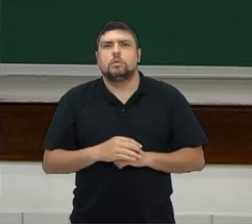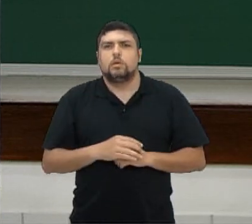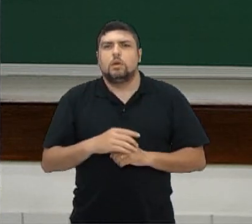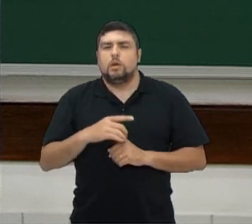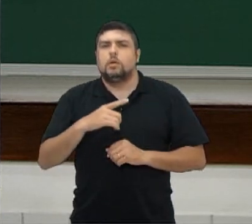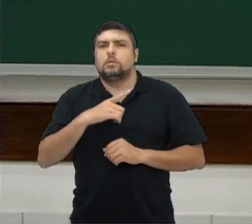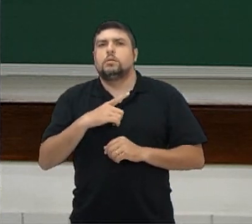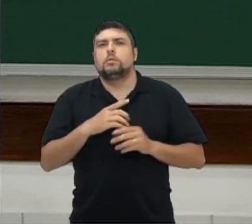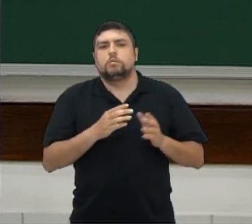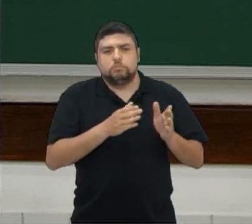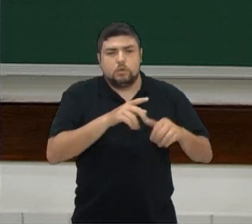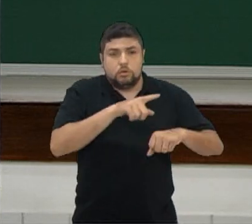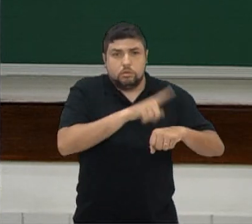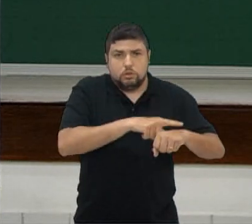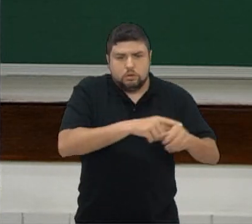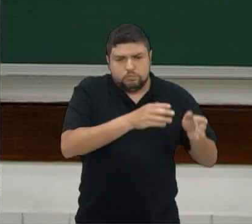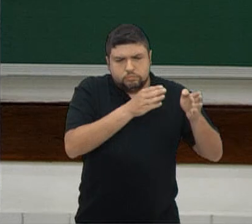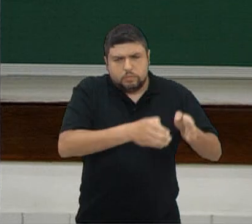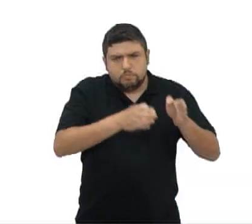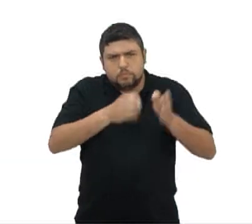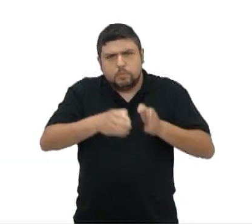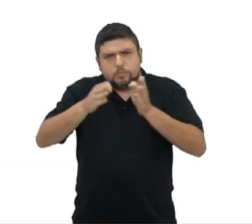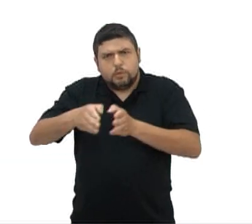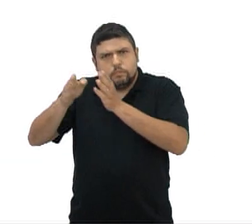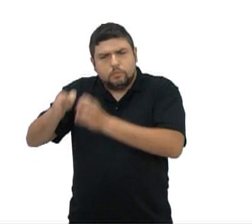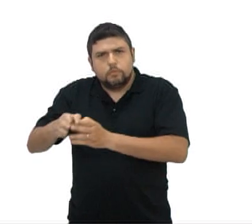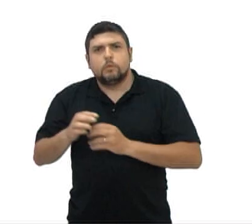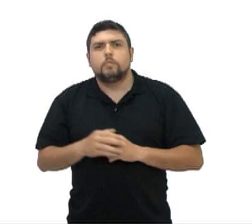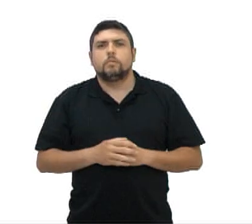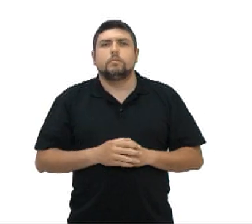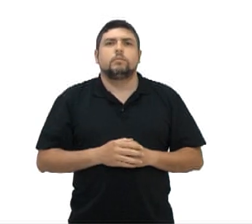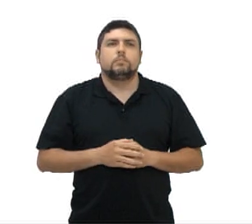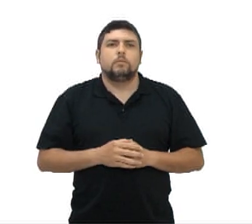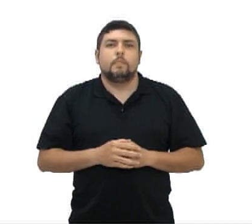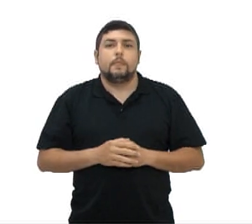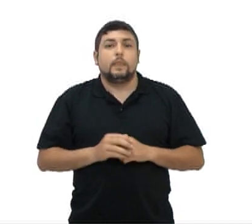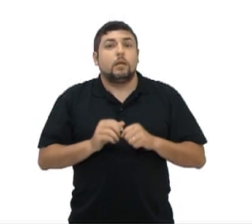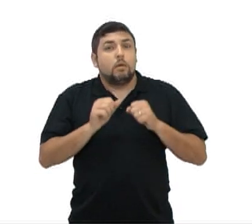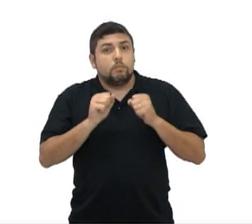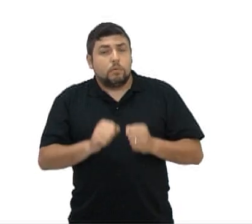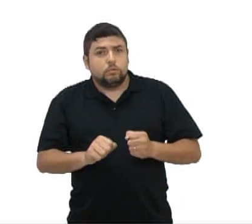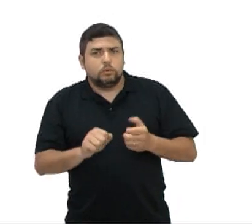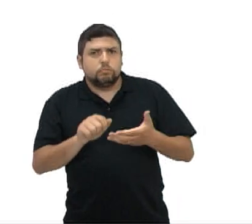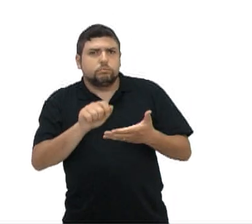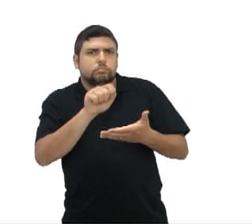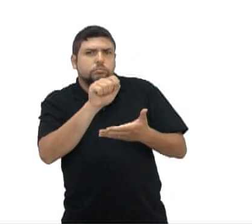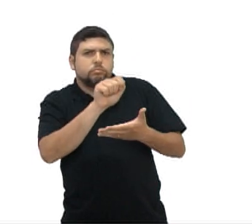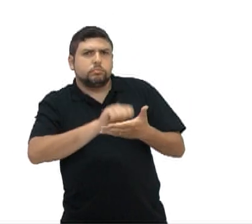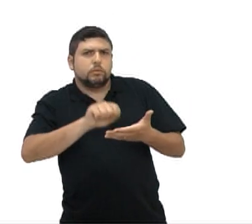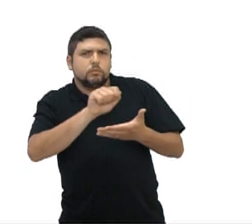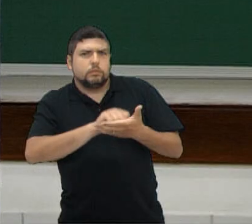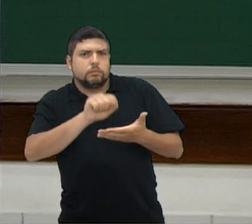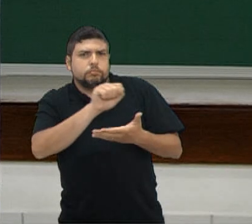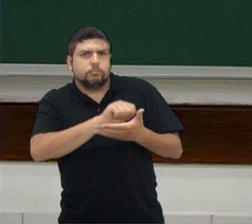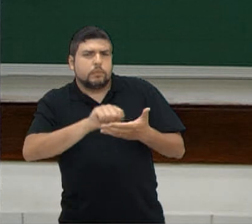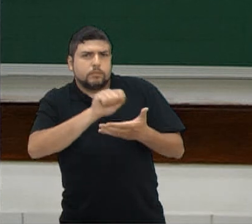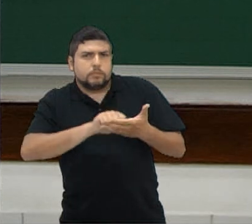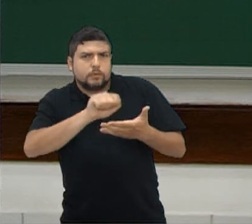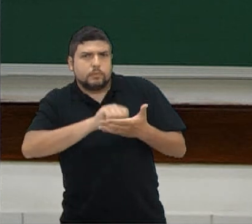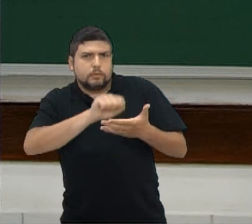cronológica, geralmente, dos fatos, certo? Pode ou não ser dirigido a alguém, né? Pode ter ali a intencionalidade